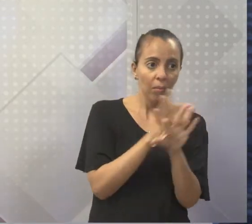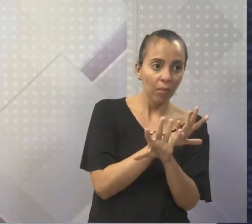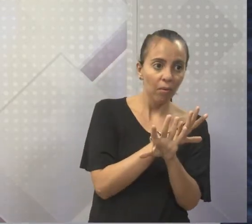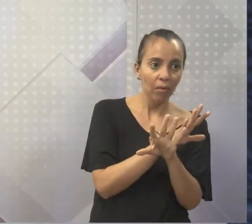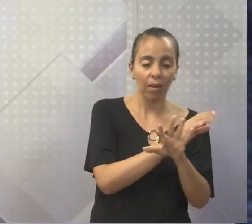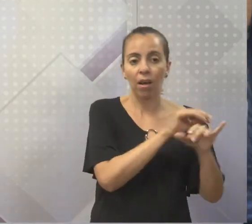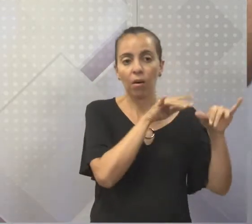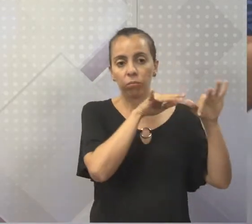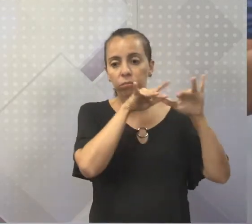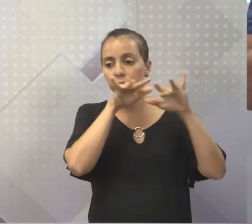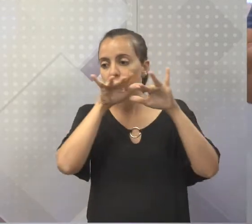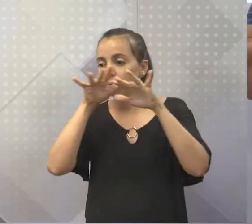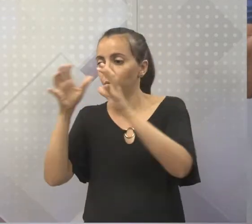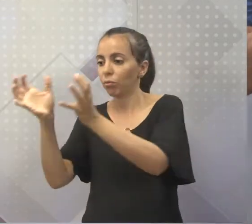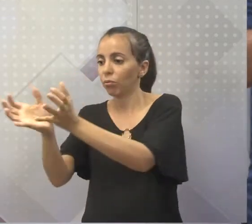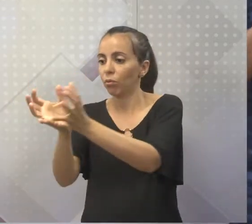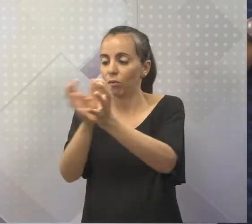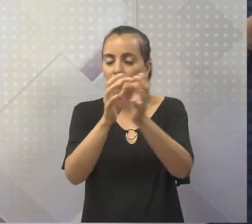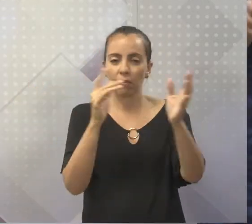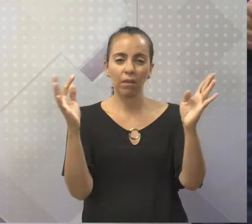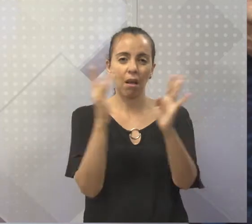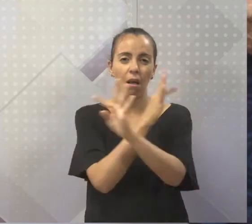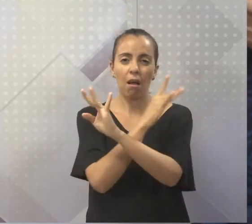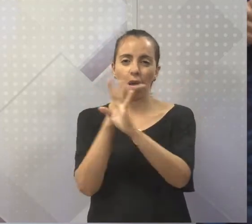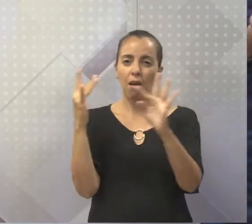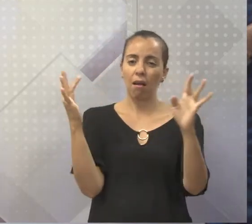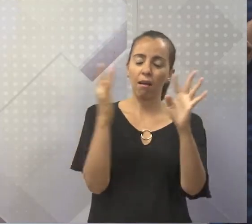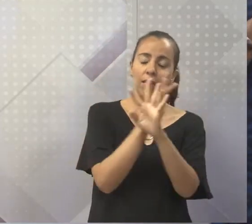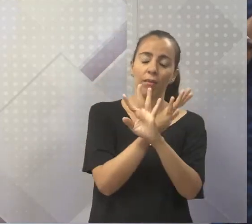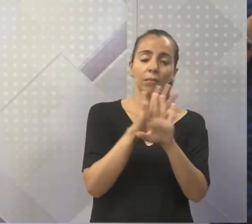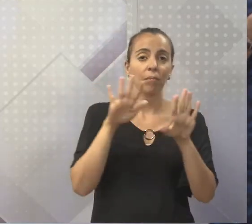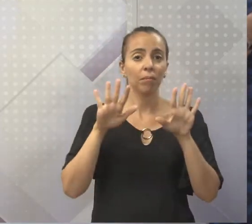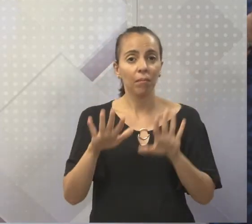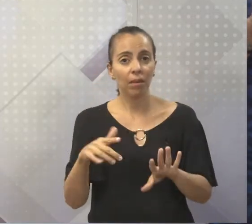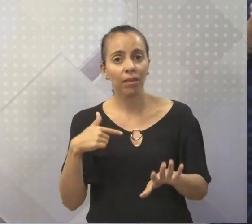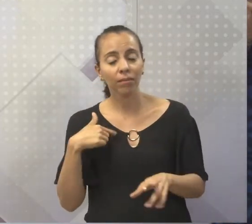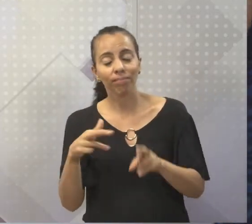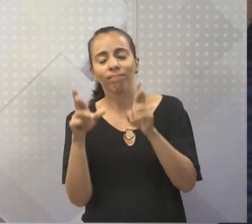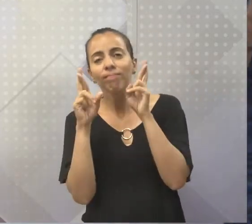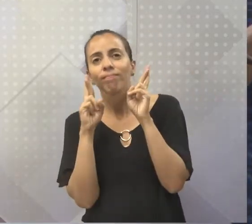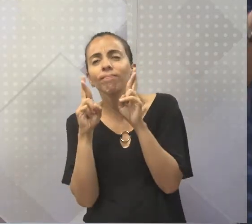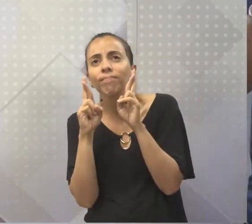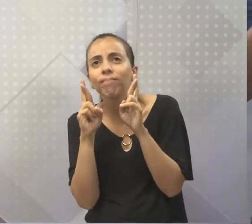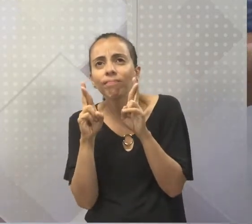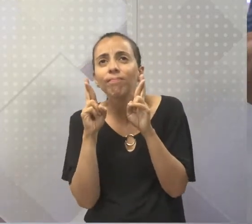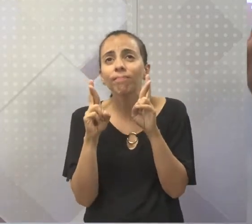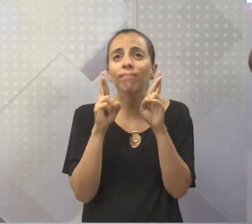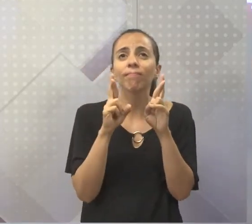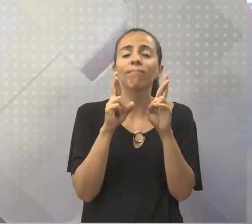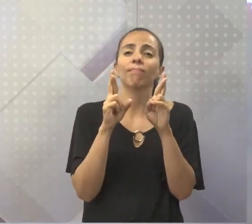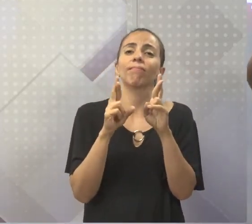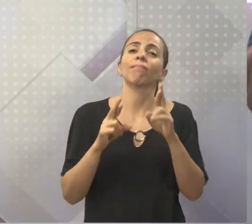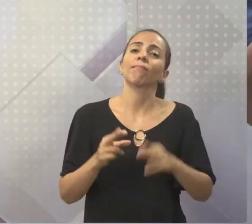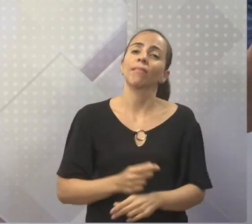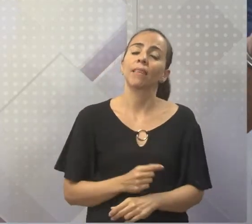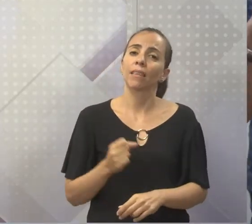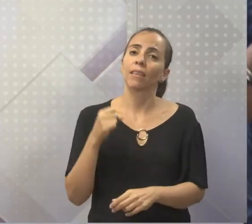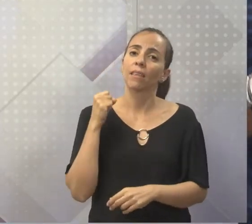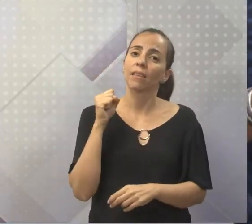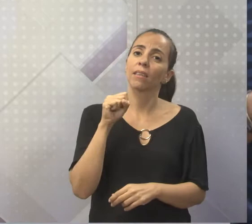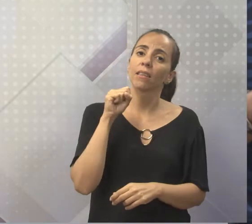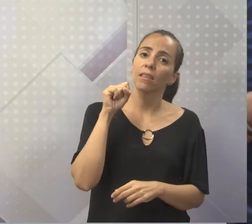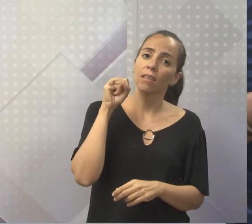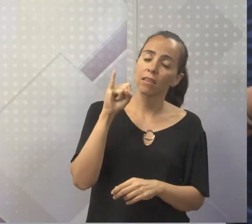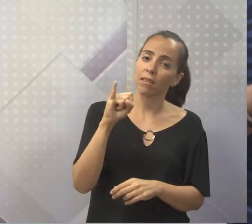e estou Tô torcendo muito que não acho que nós esperamos